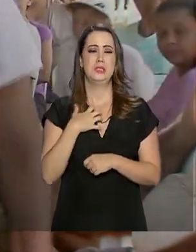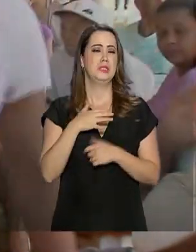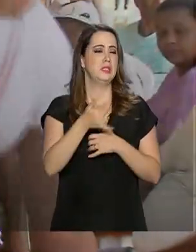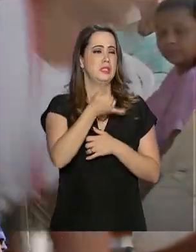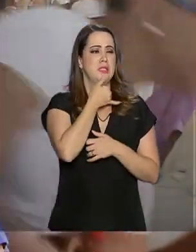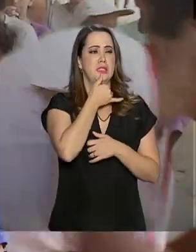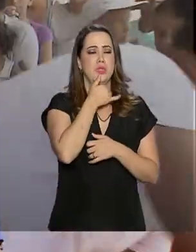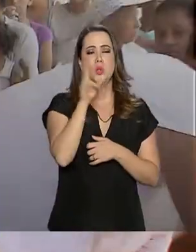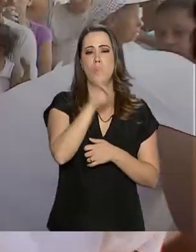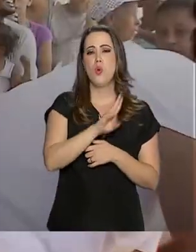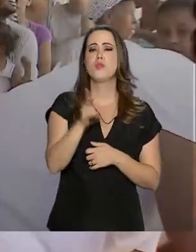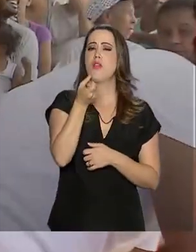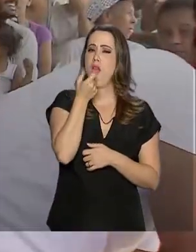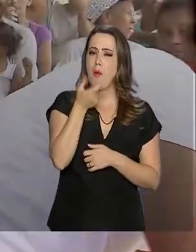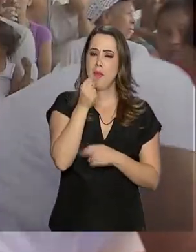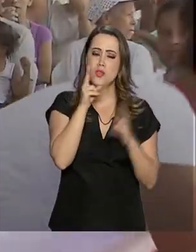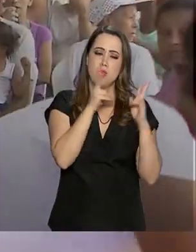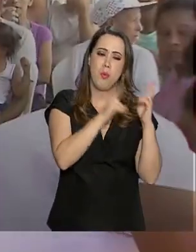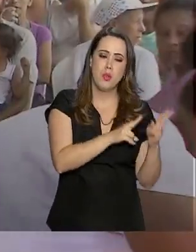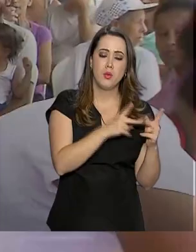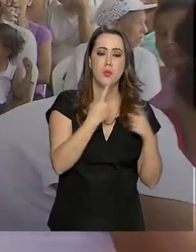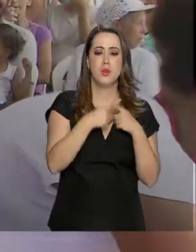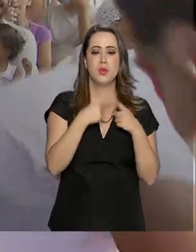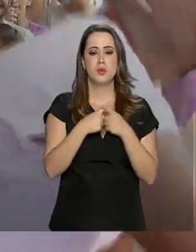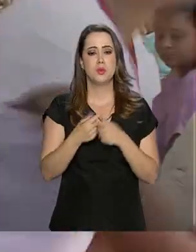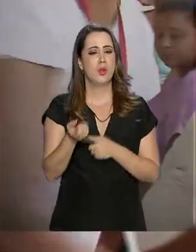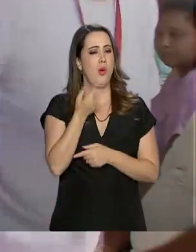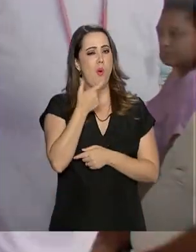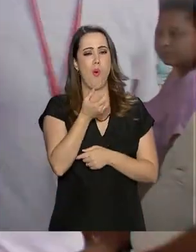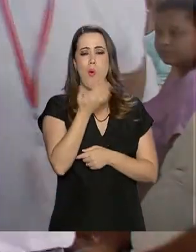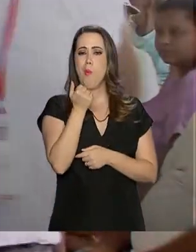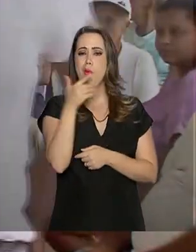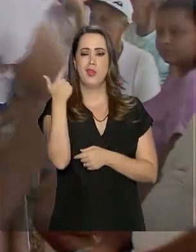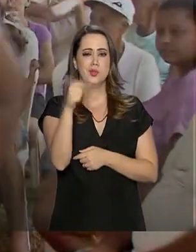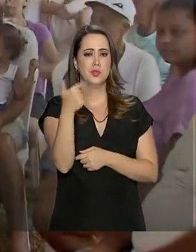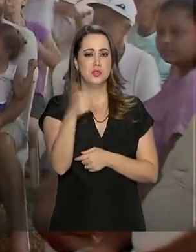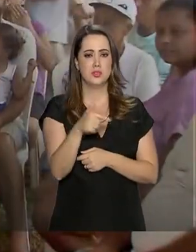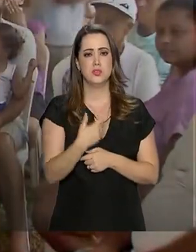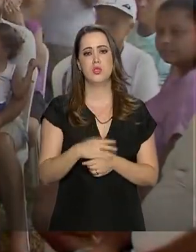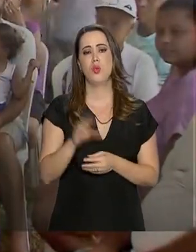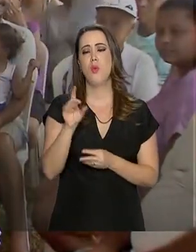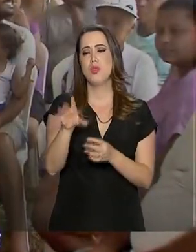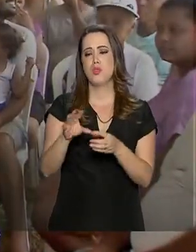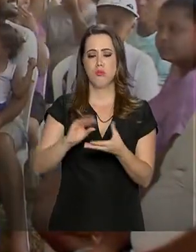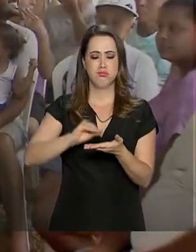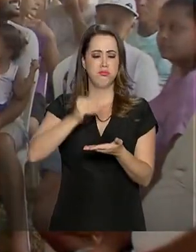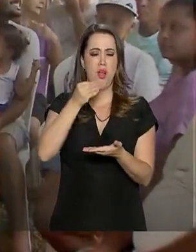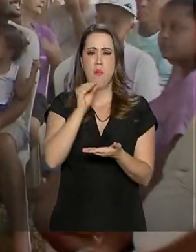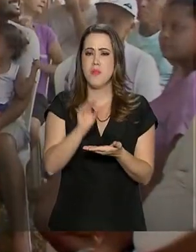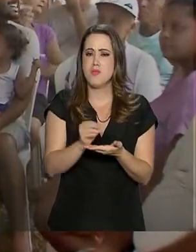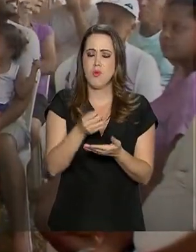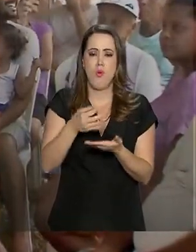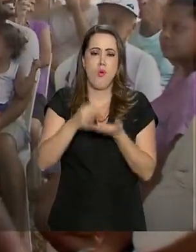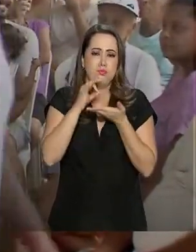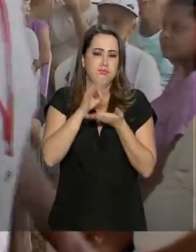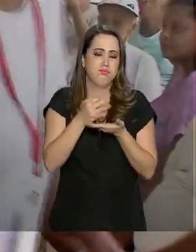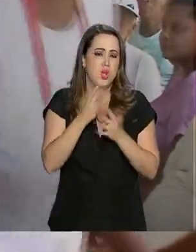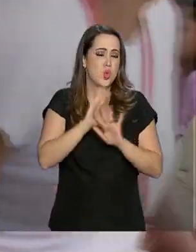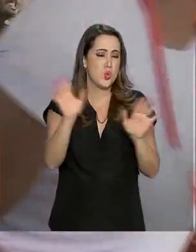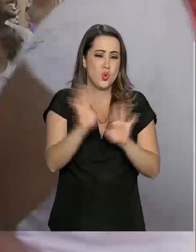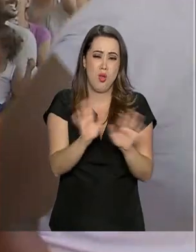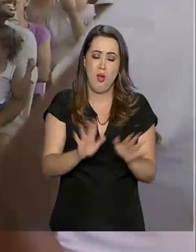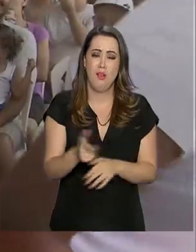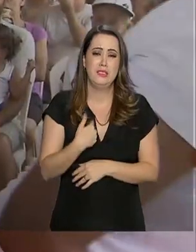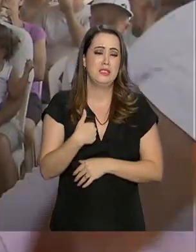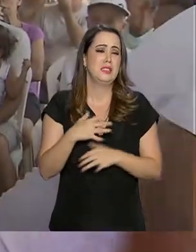estou de uso de calmante, porque nem comendo não estou direito. Estou passando a biscoito com café, com leite. Então,